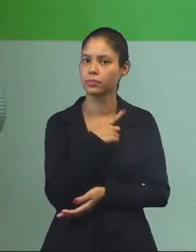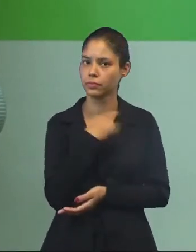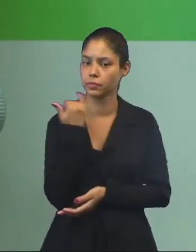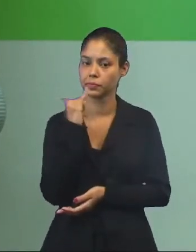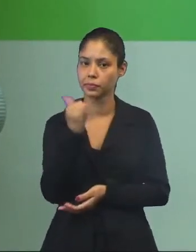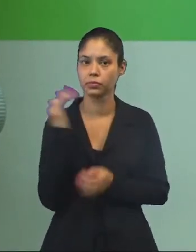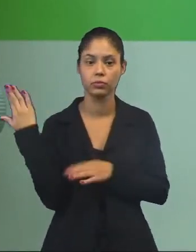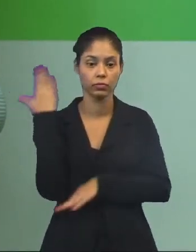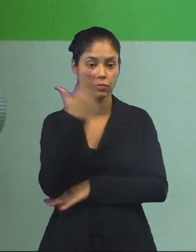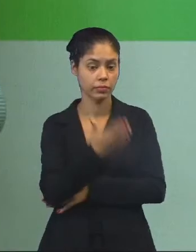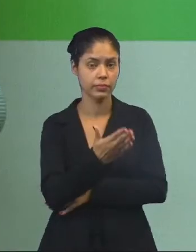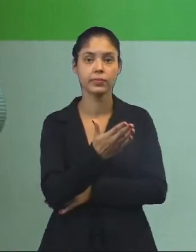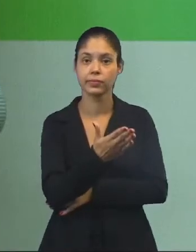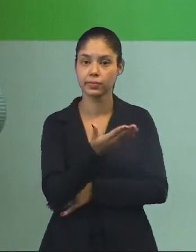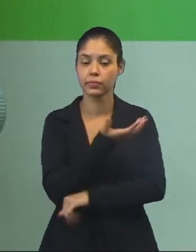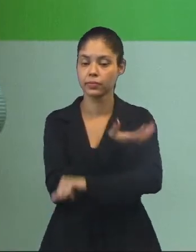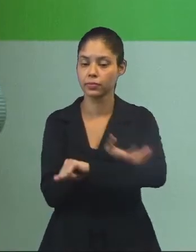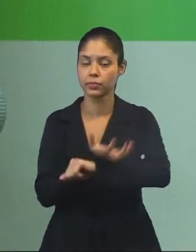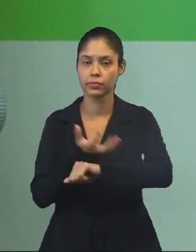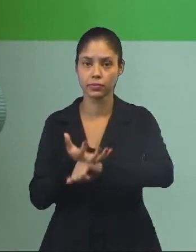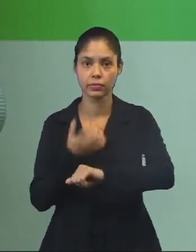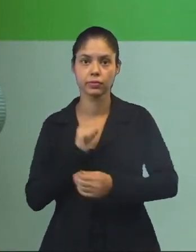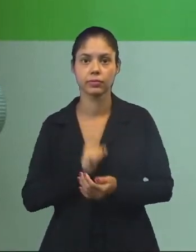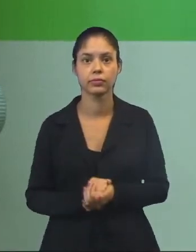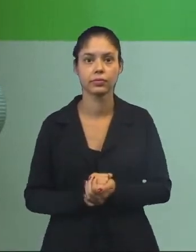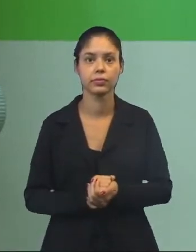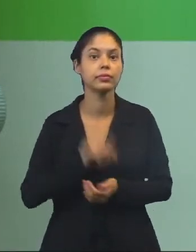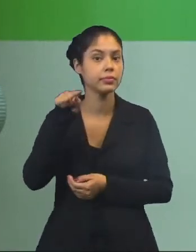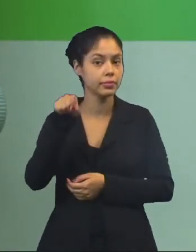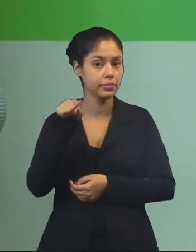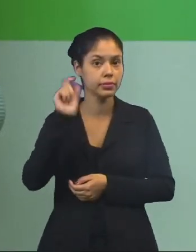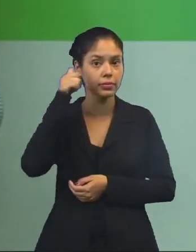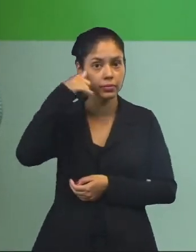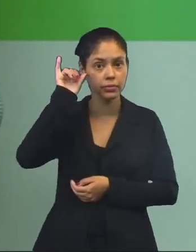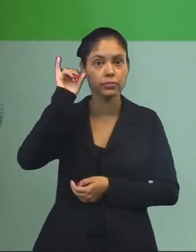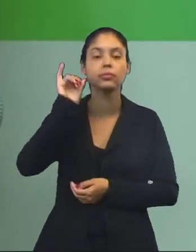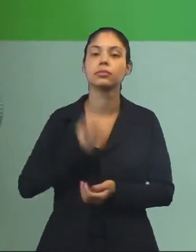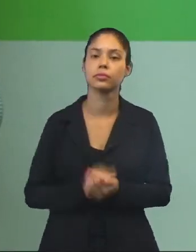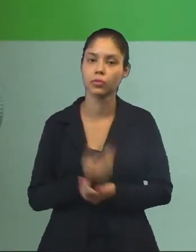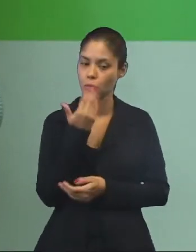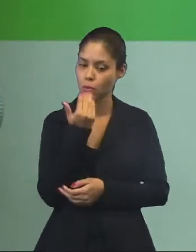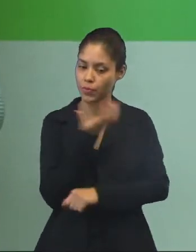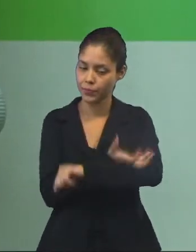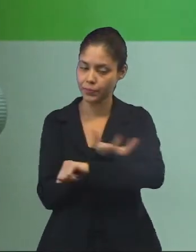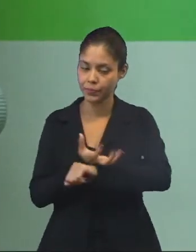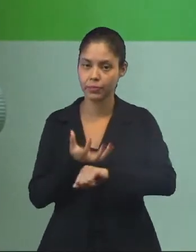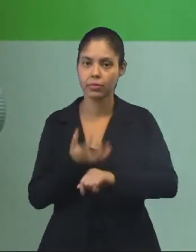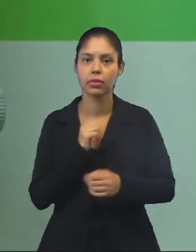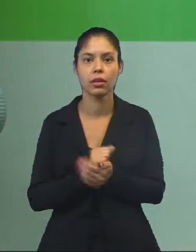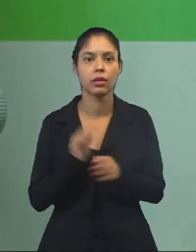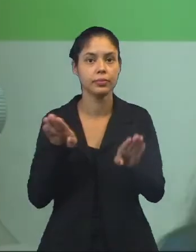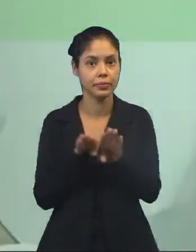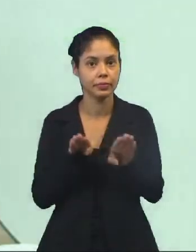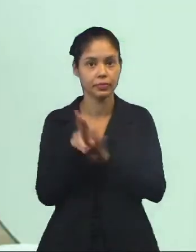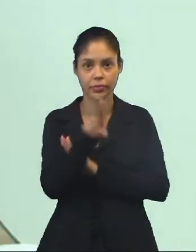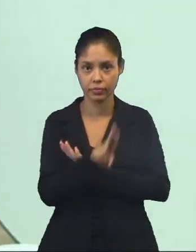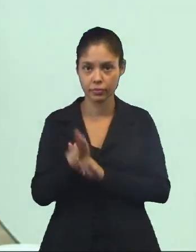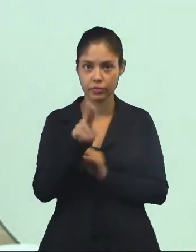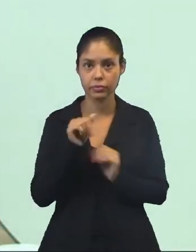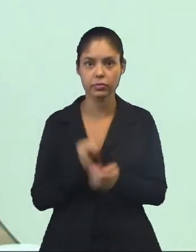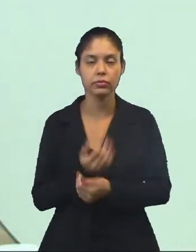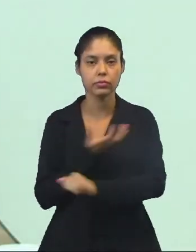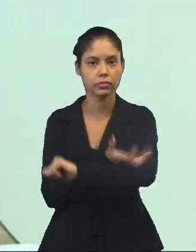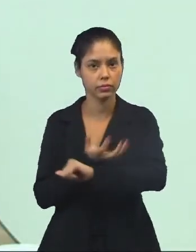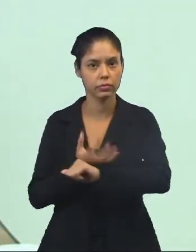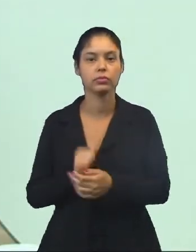energia diretamente aqui dos vegetais, tá? Aqui o gado ele come a grama, né? Mas também eu faço uso dos